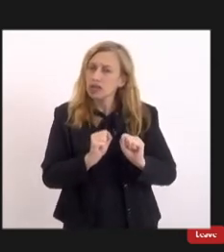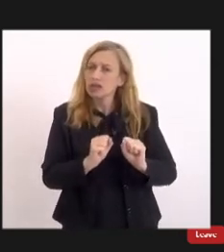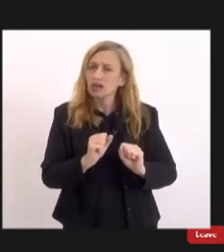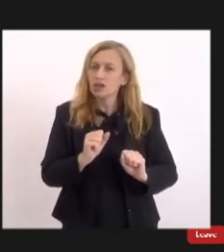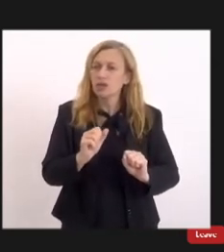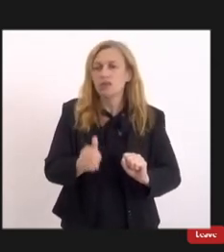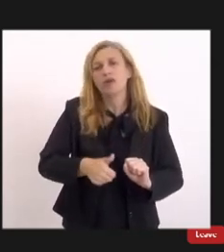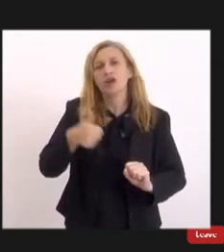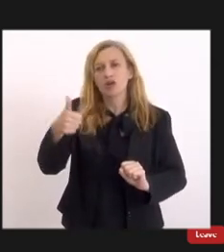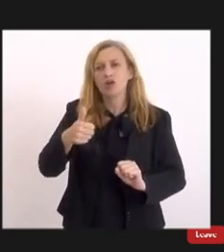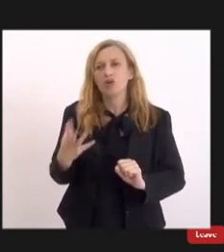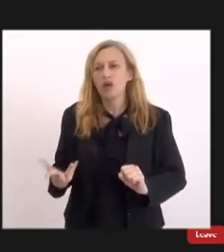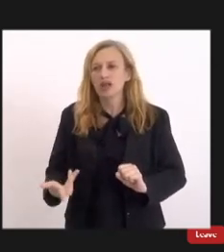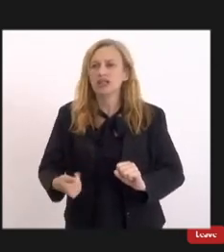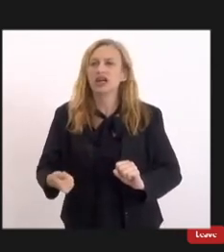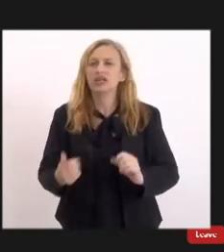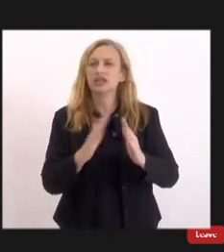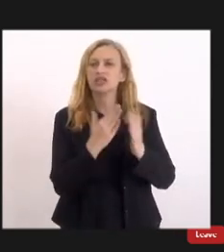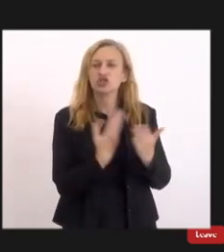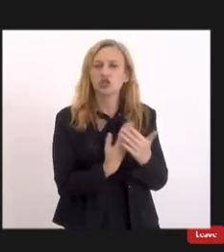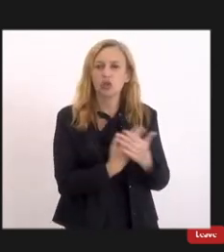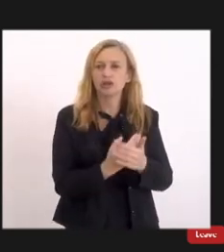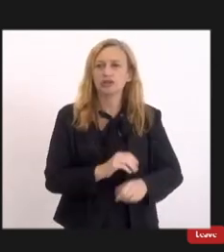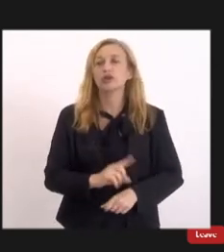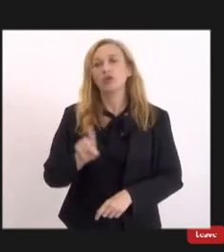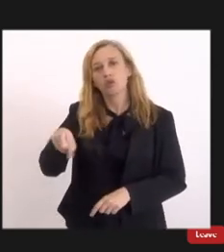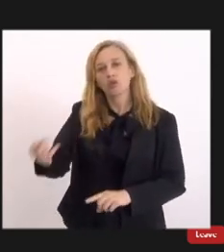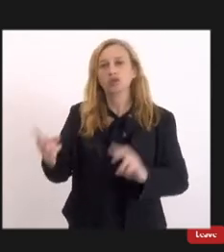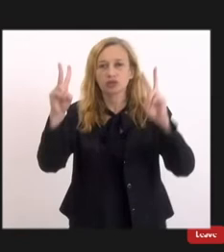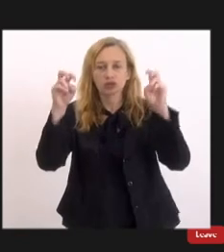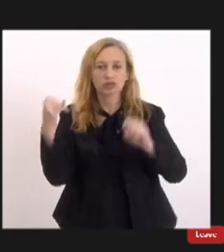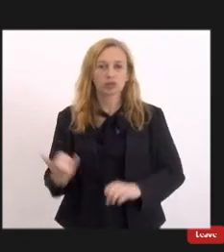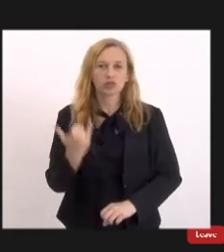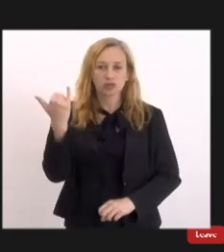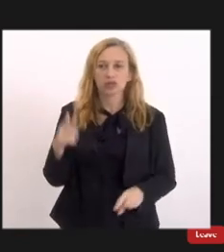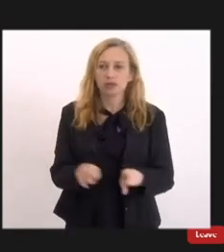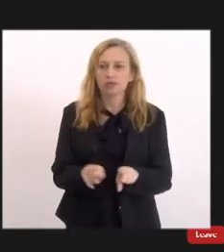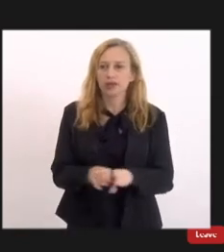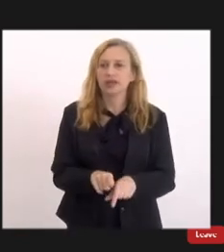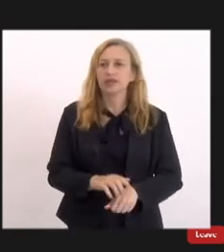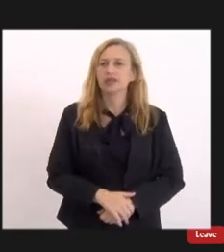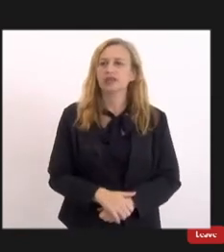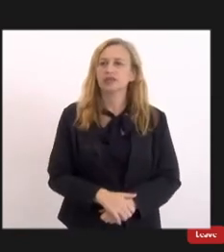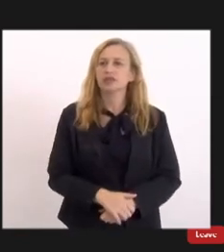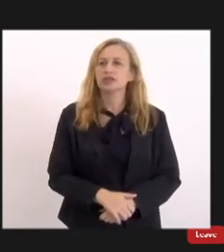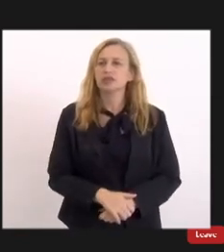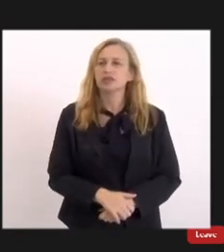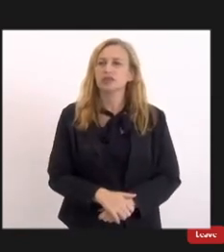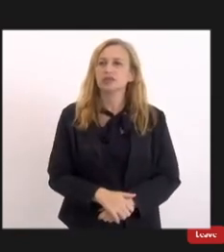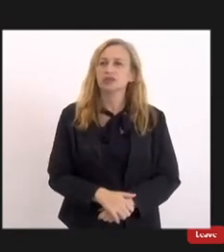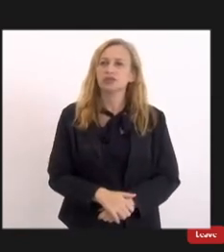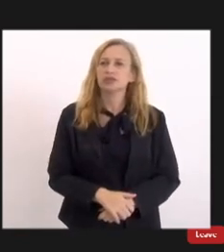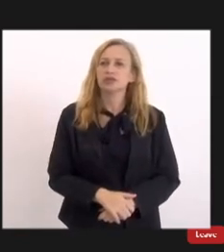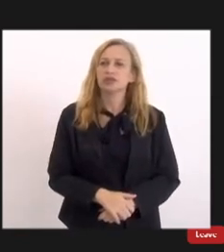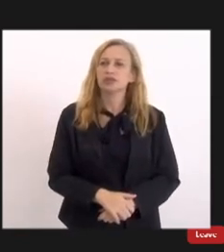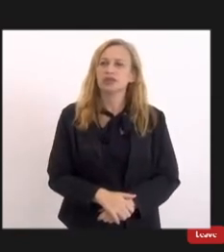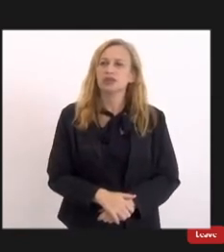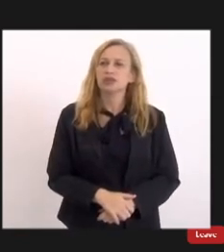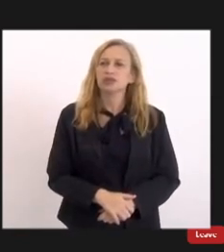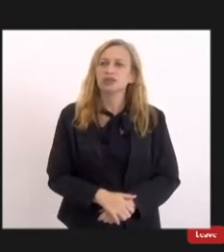melhor condições, né, às escolas. Outra questão importantíssima, né, é a questão da a gente